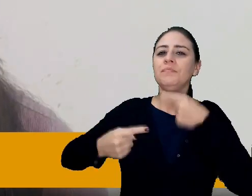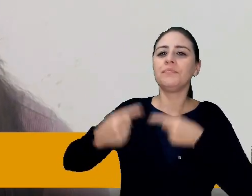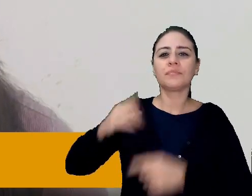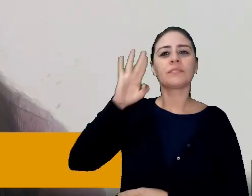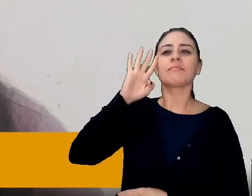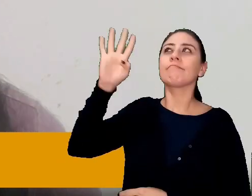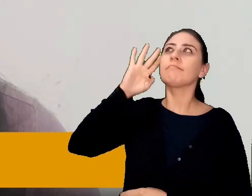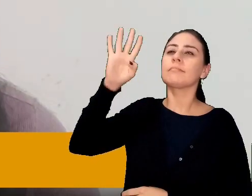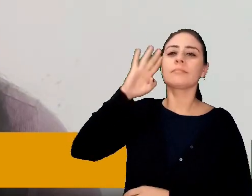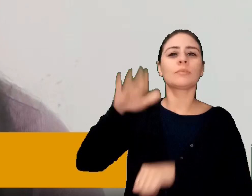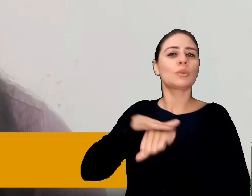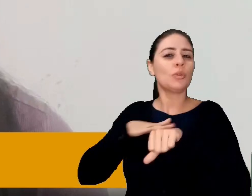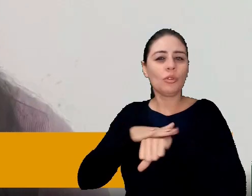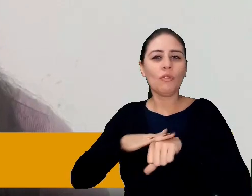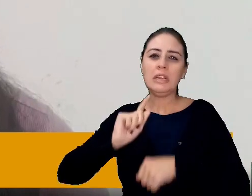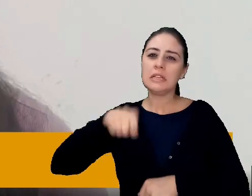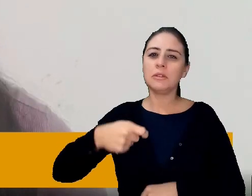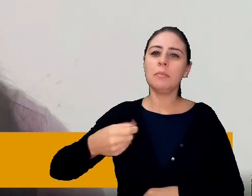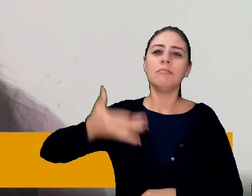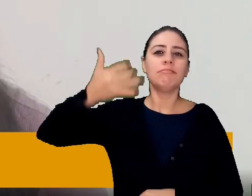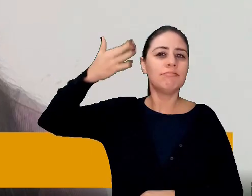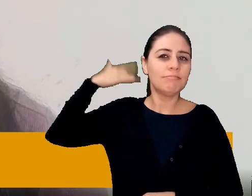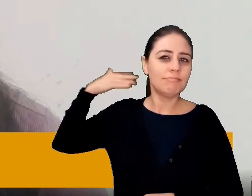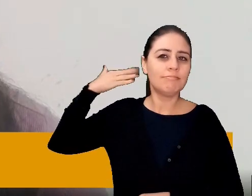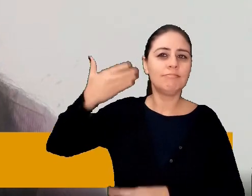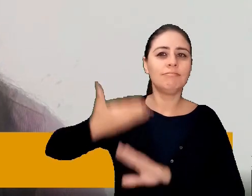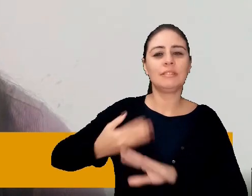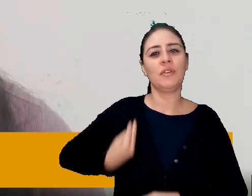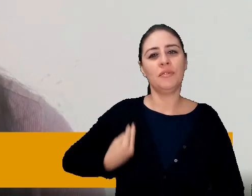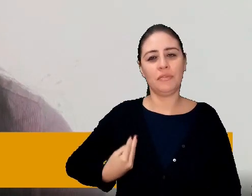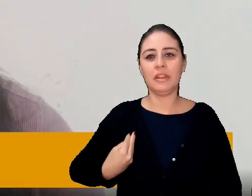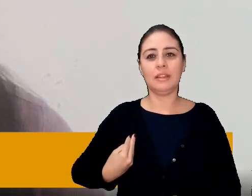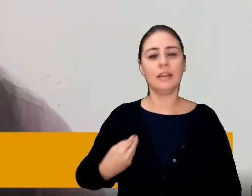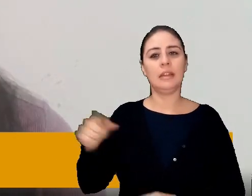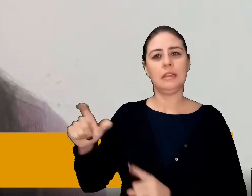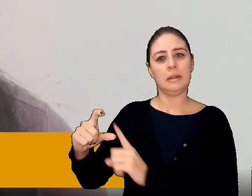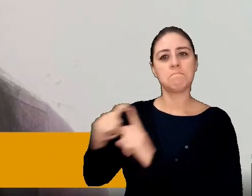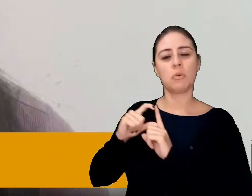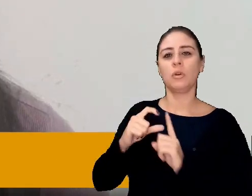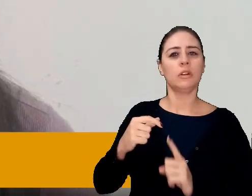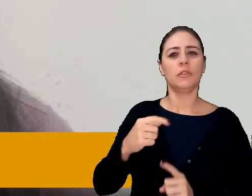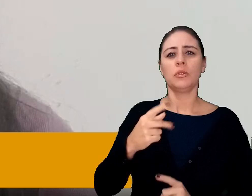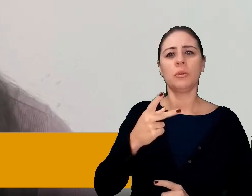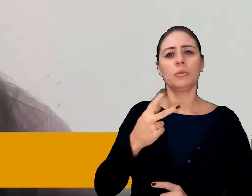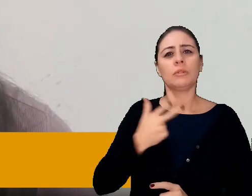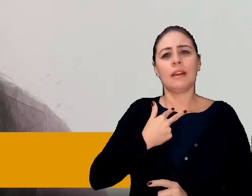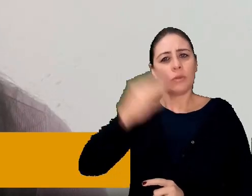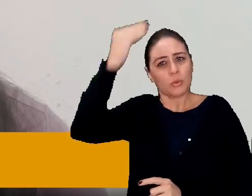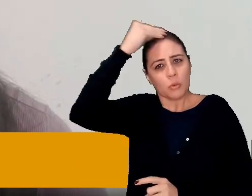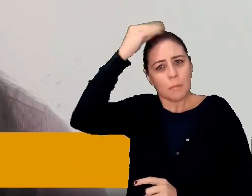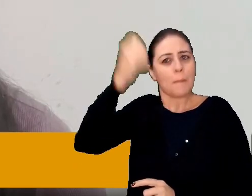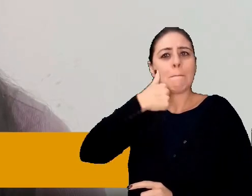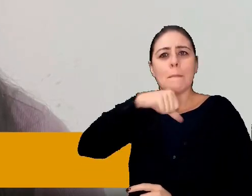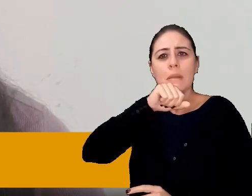tinha passado, né. E ela falou assim para mim que não era para eu culpar a minha mãe, porque era o melhor que ela tinha me dado naquele momento,